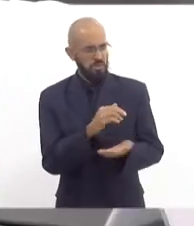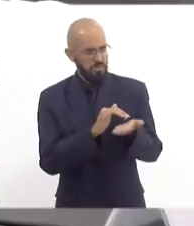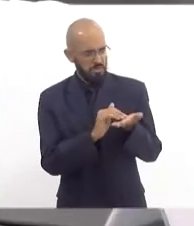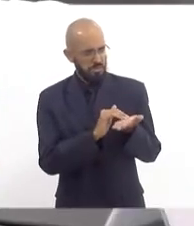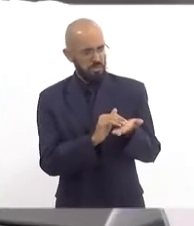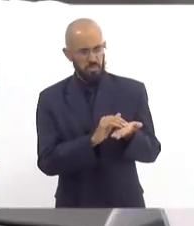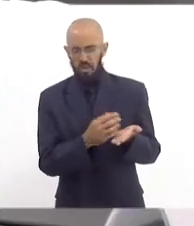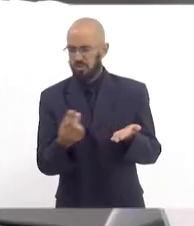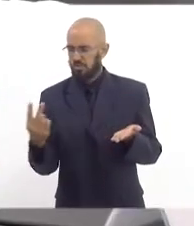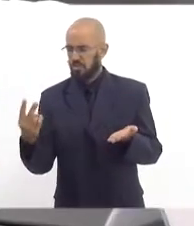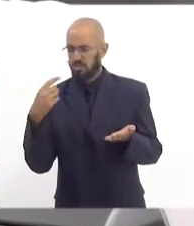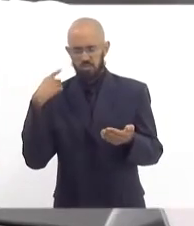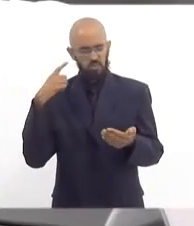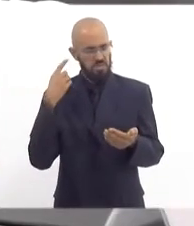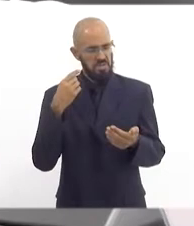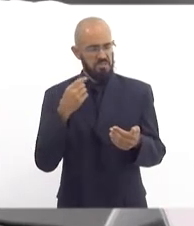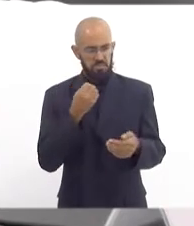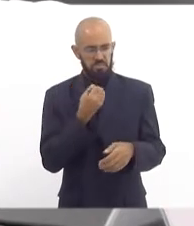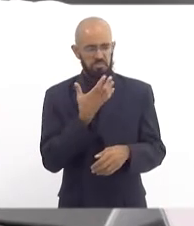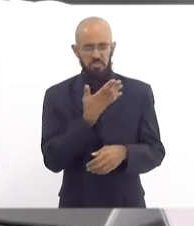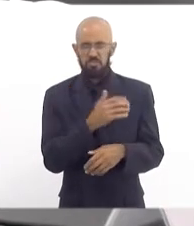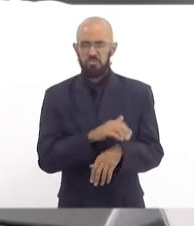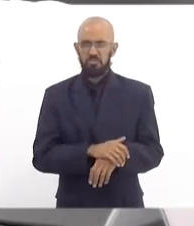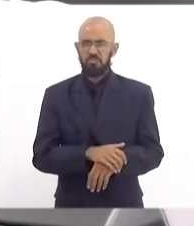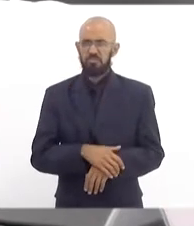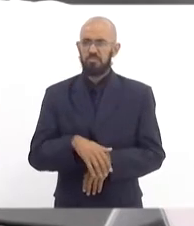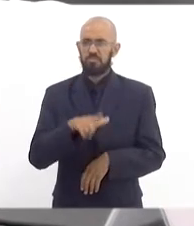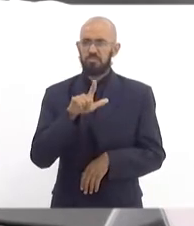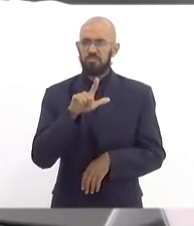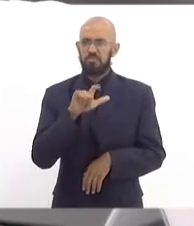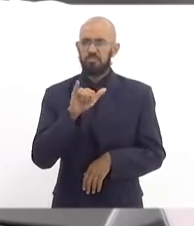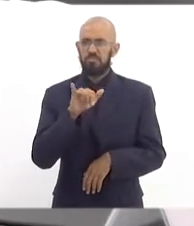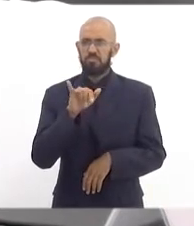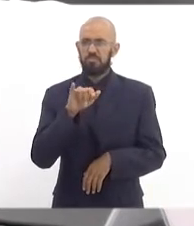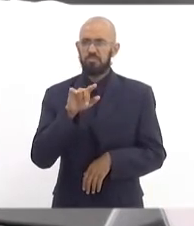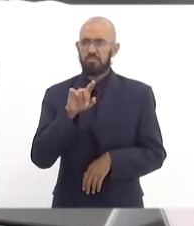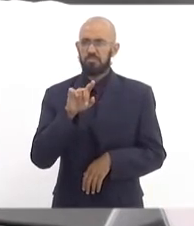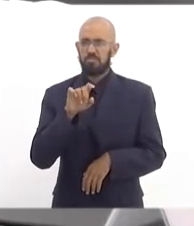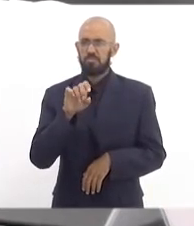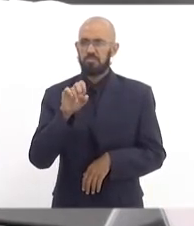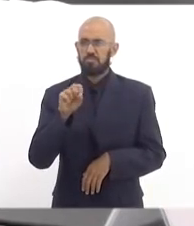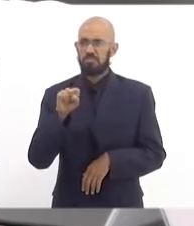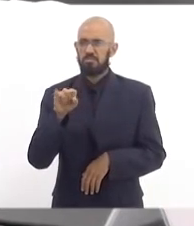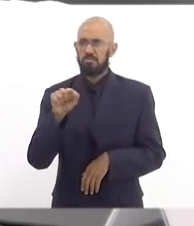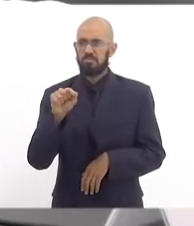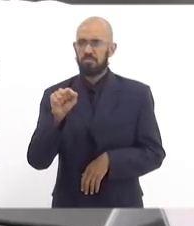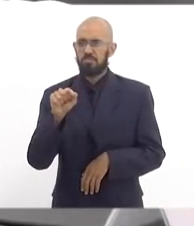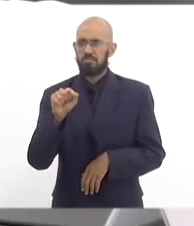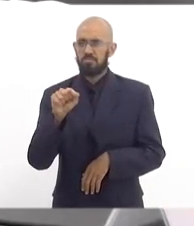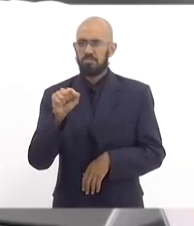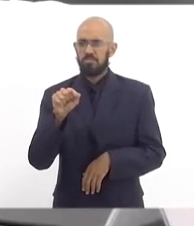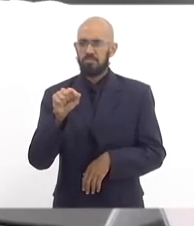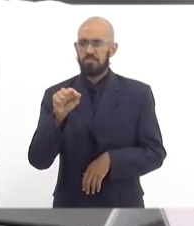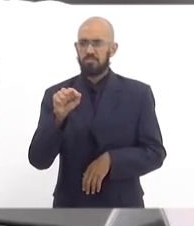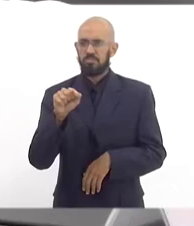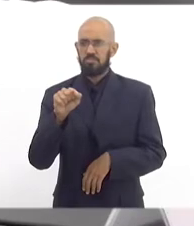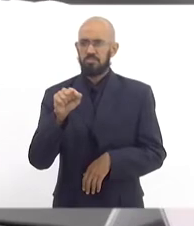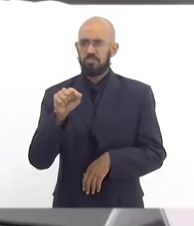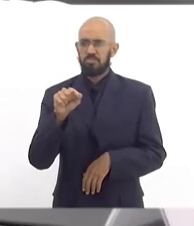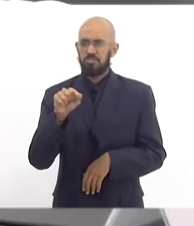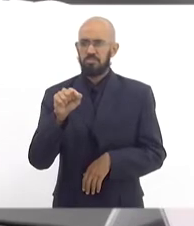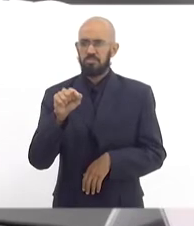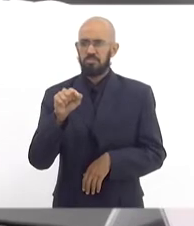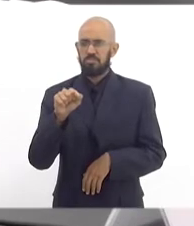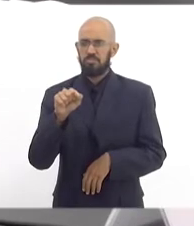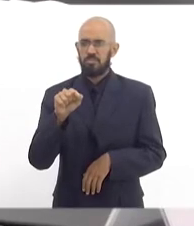também né Oi Lisa Aguilera i e não avisa Aguilera